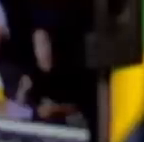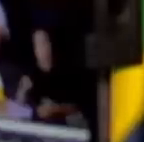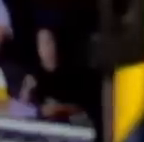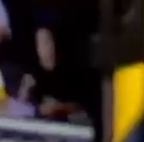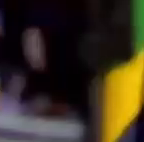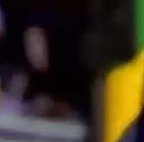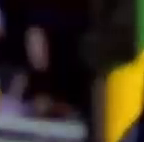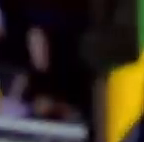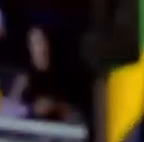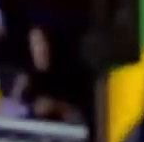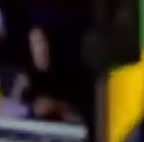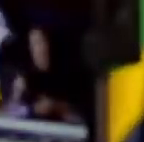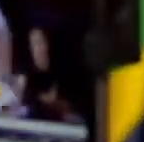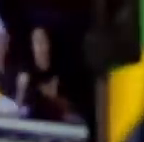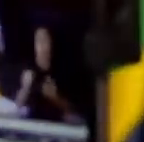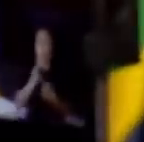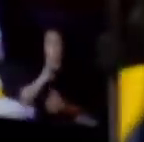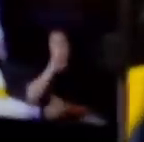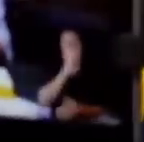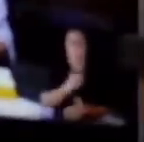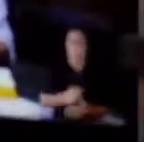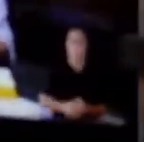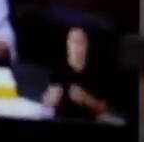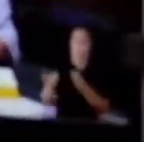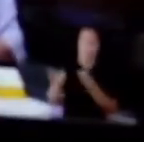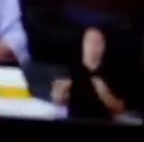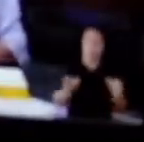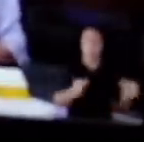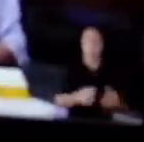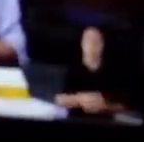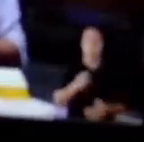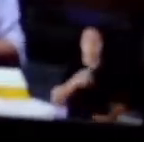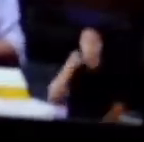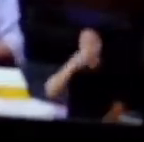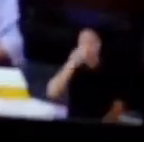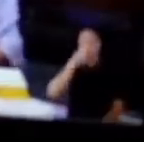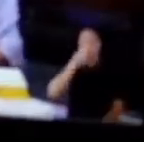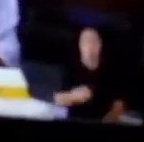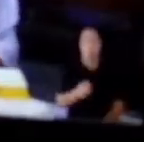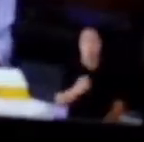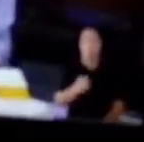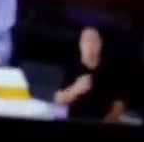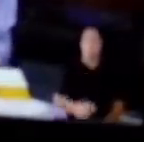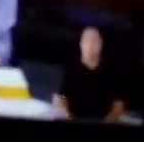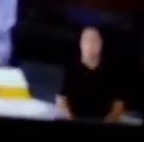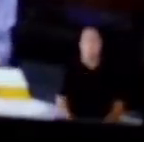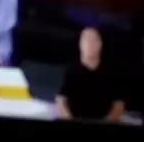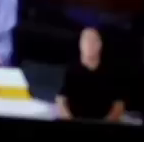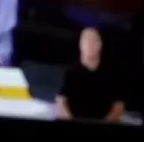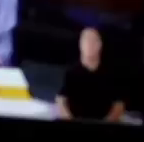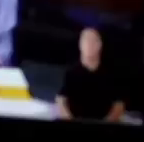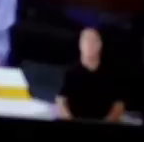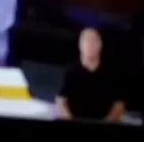mas ela o conheceu em 2006 recorda de algum momento em que vocês se aproximaram do Mourão então